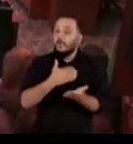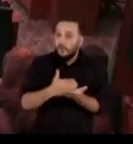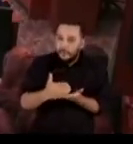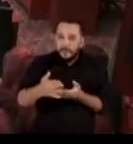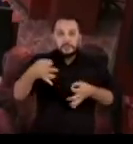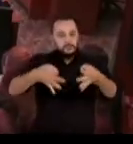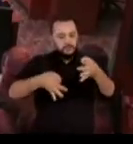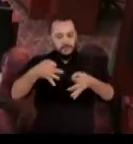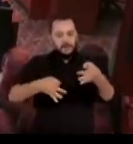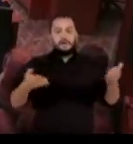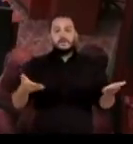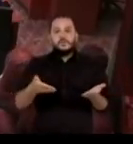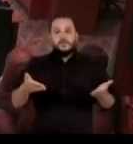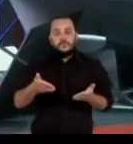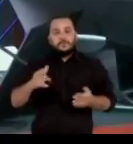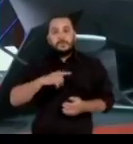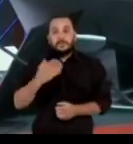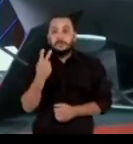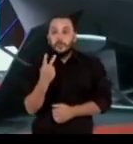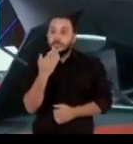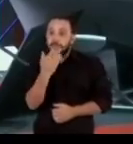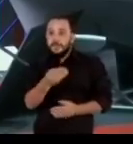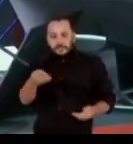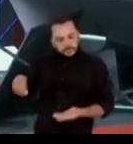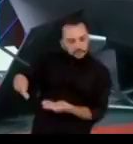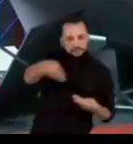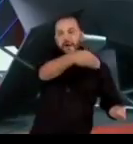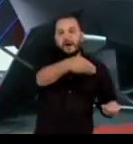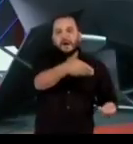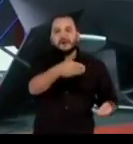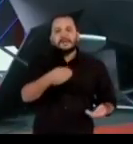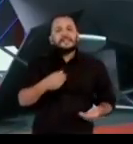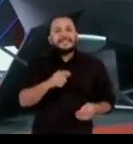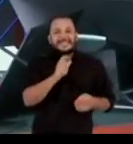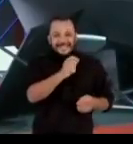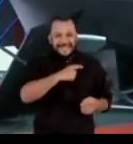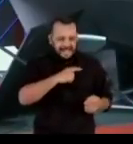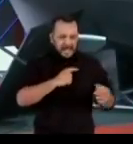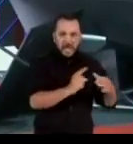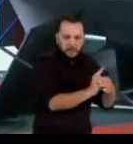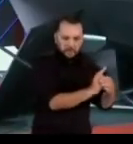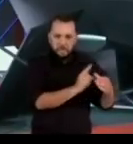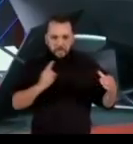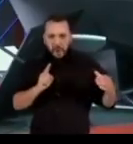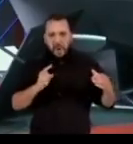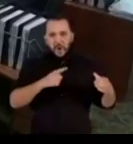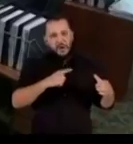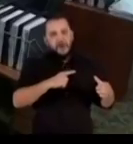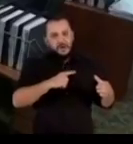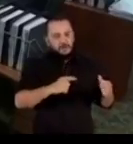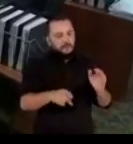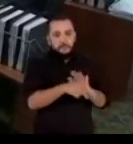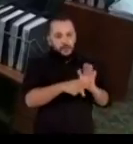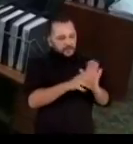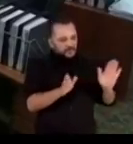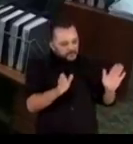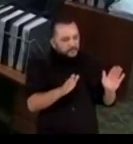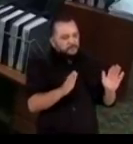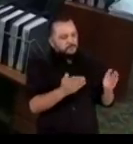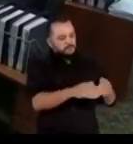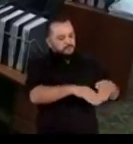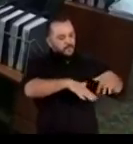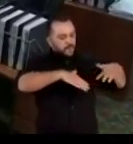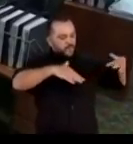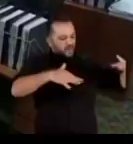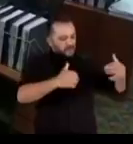julgados hoje 2 recursos de ações que pedem a ilegalidade da suspensão do parlamento. O veredito pode